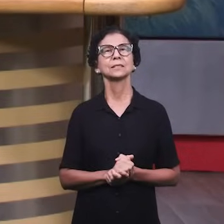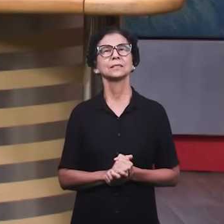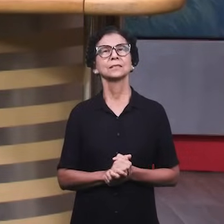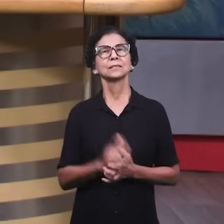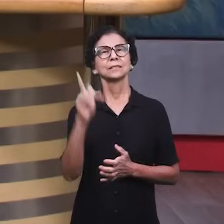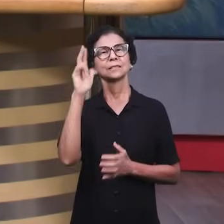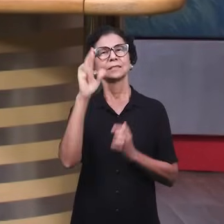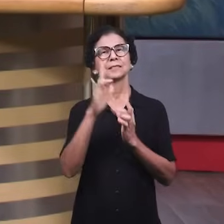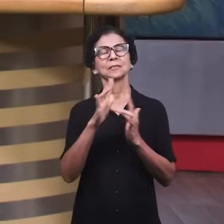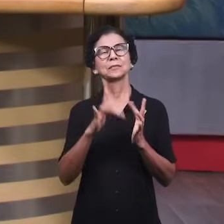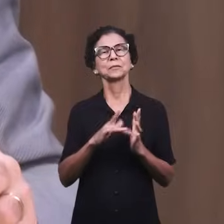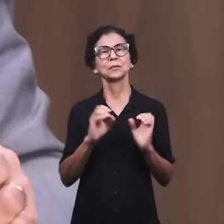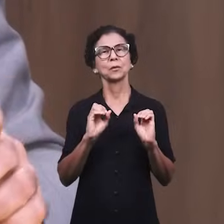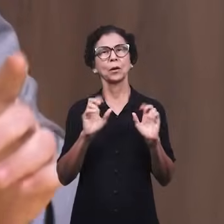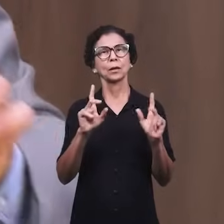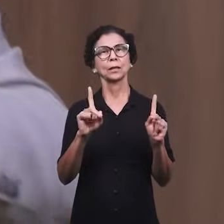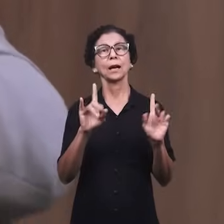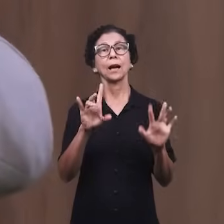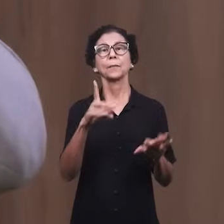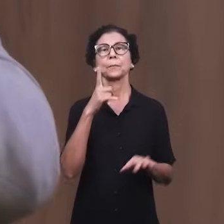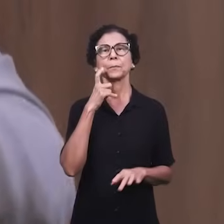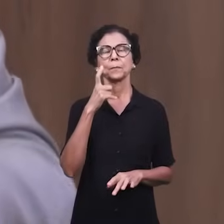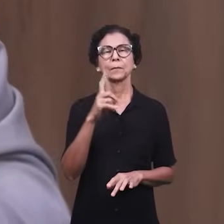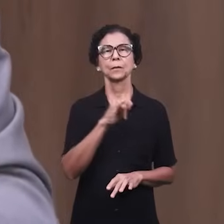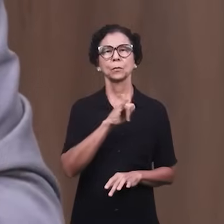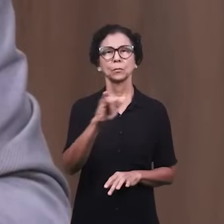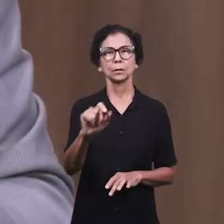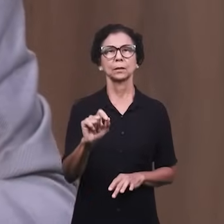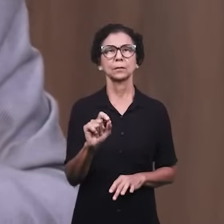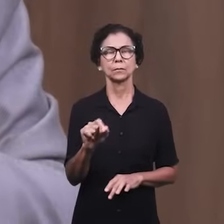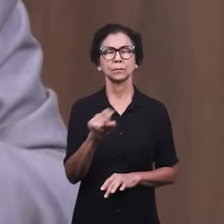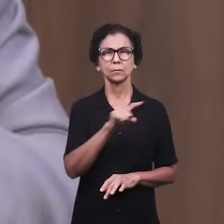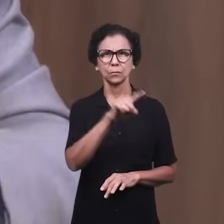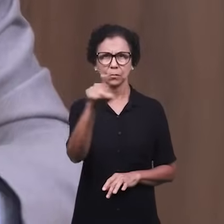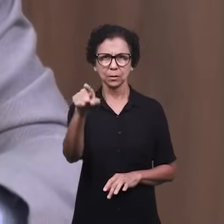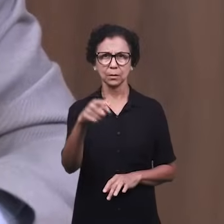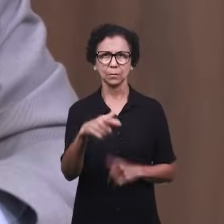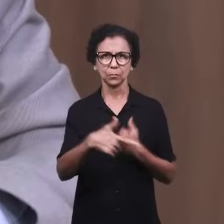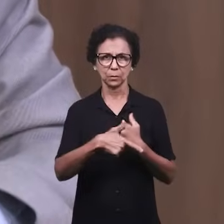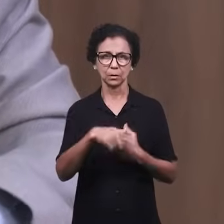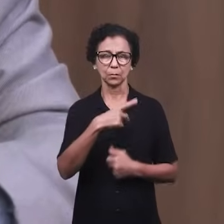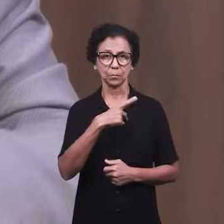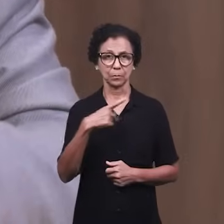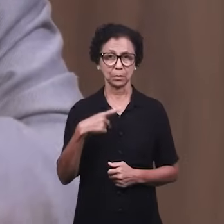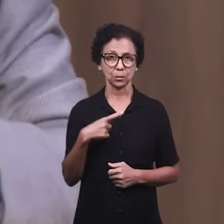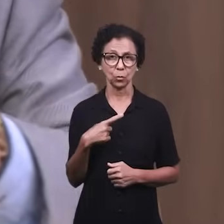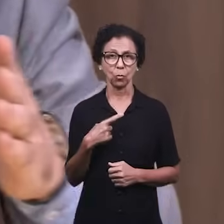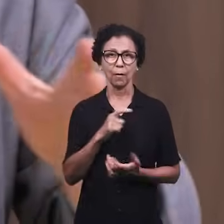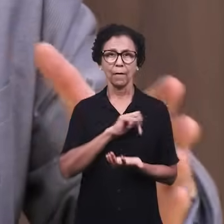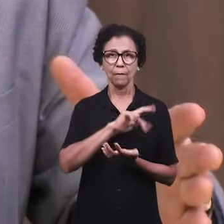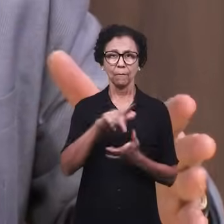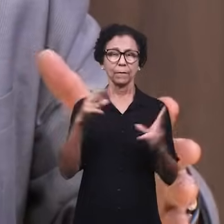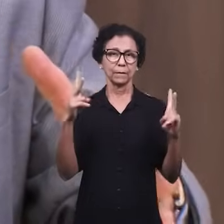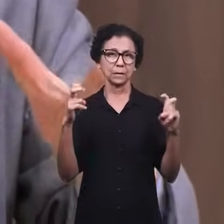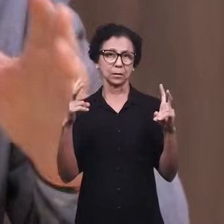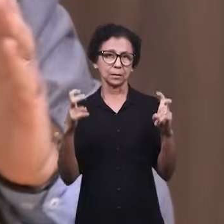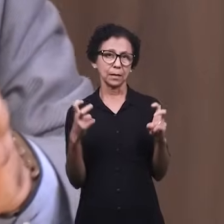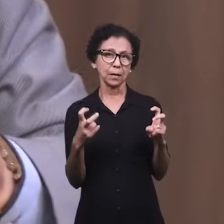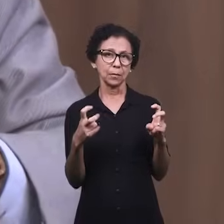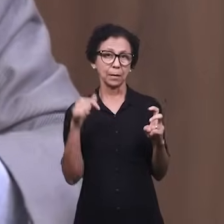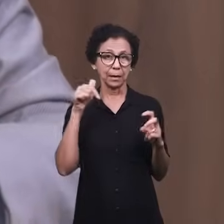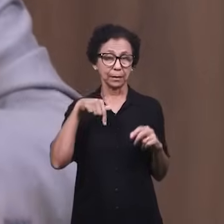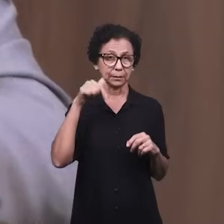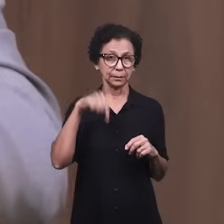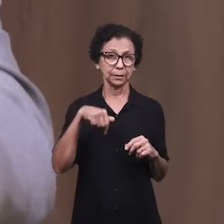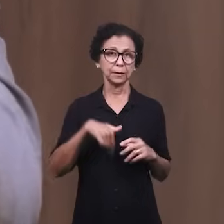irmãos a paz do Senhor muito bem é interessante dizer para você o seguinte você pastor esses temas que são abordados aqui